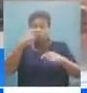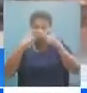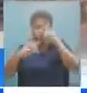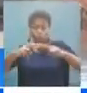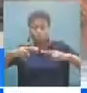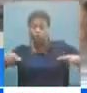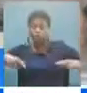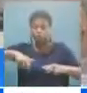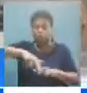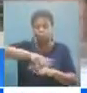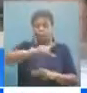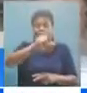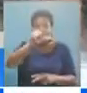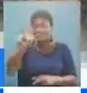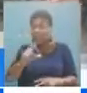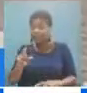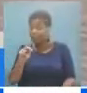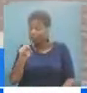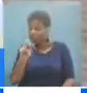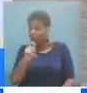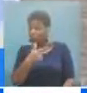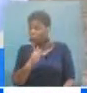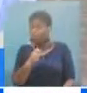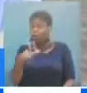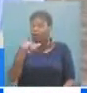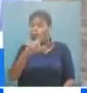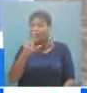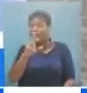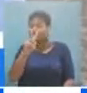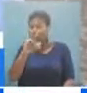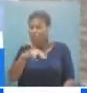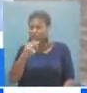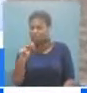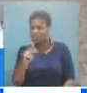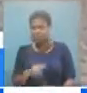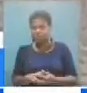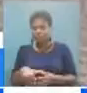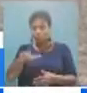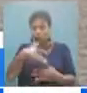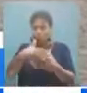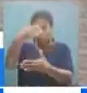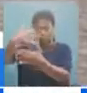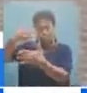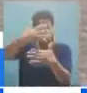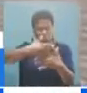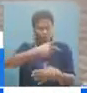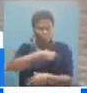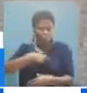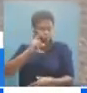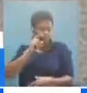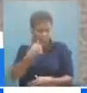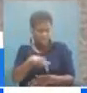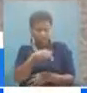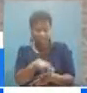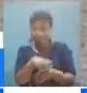entre Lazareto e Ribeira de Vinha. O espaço é todo vedado. É um espaço interditado, vedado. Aliás, nós temos guardas e segurança aqui.